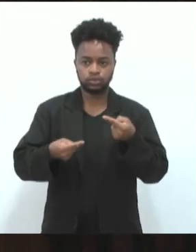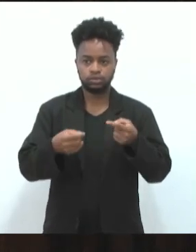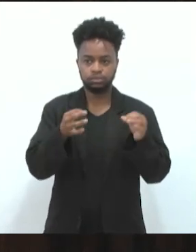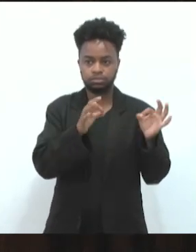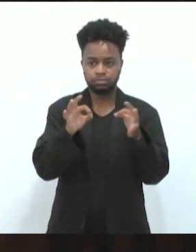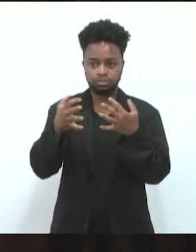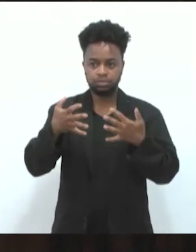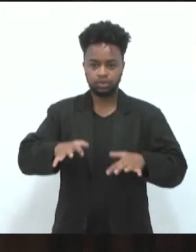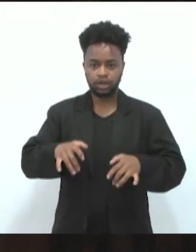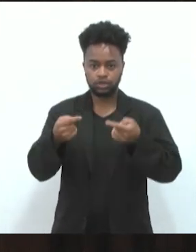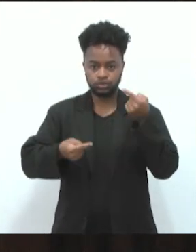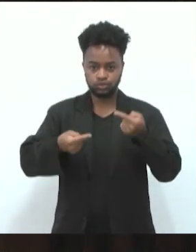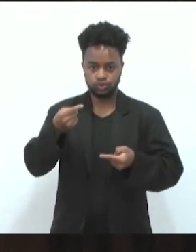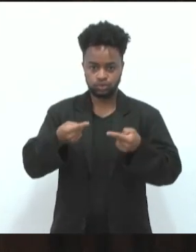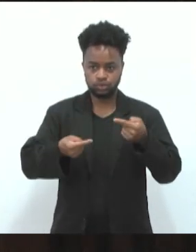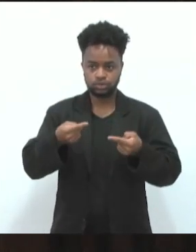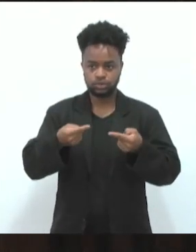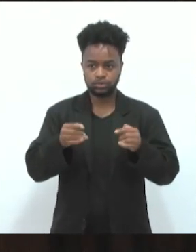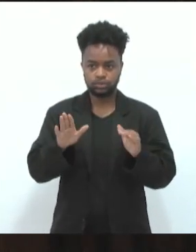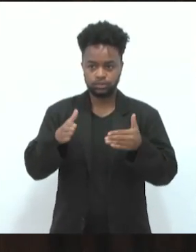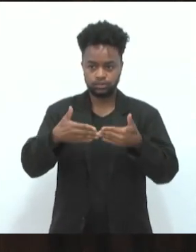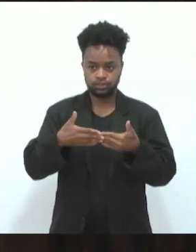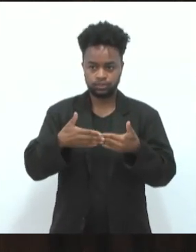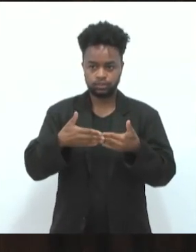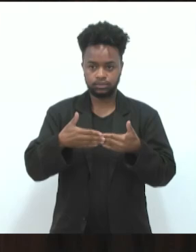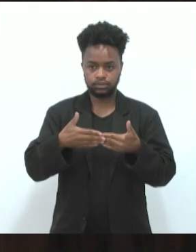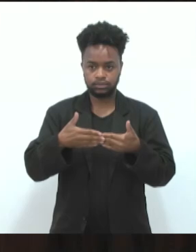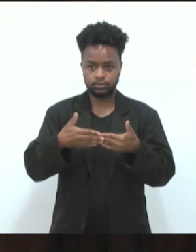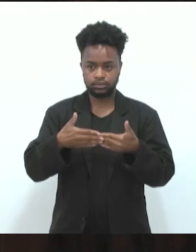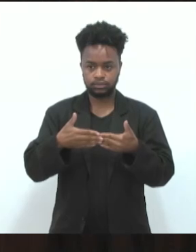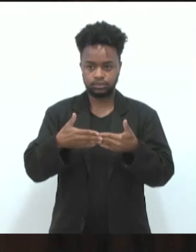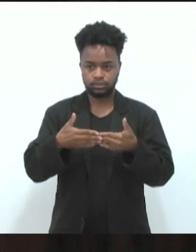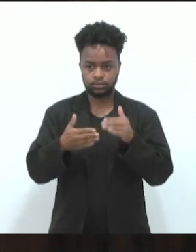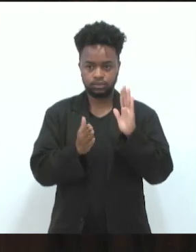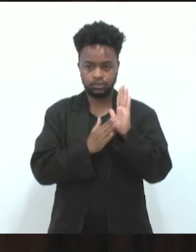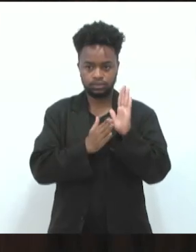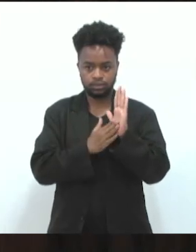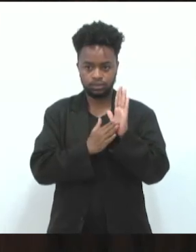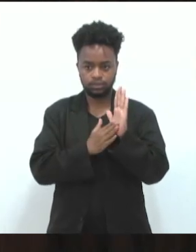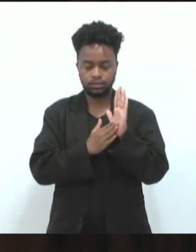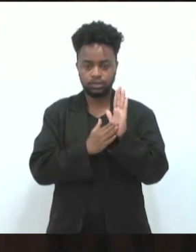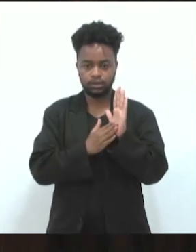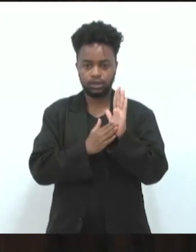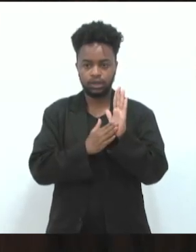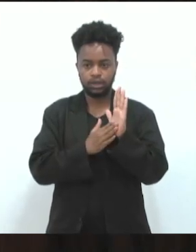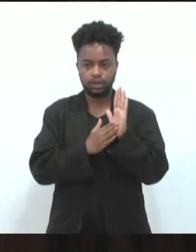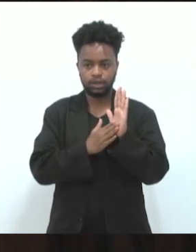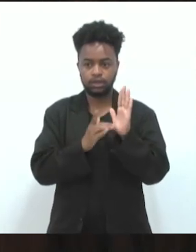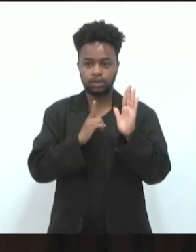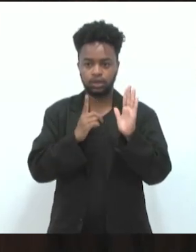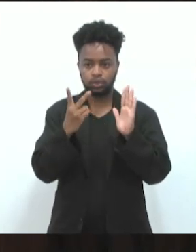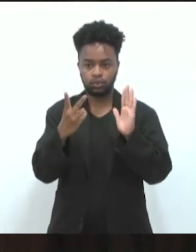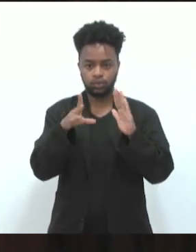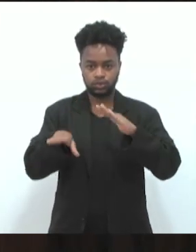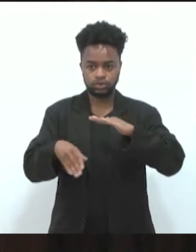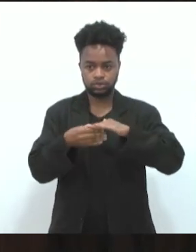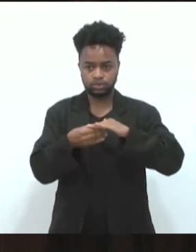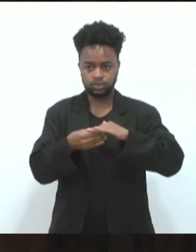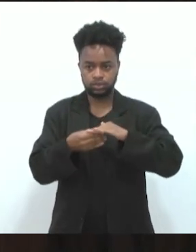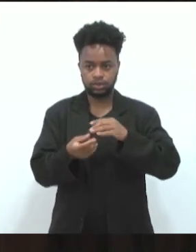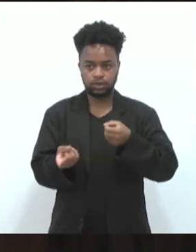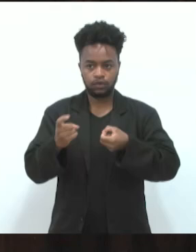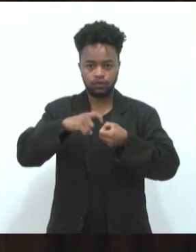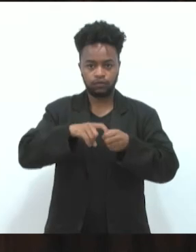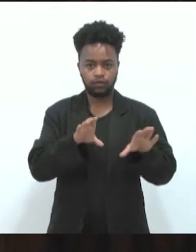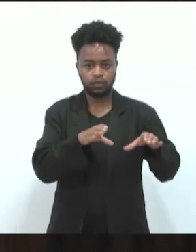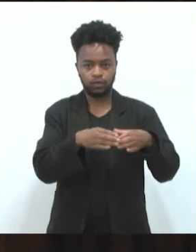não havendo quem queira discutir, encerrada a discussão. A presente proposta recebeu 2 emendas e